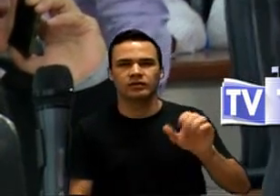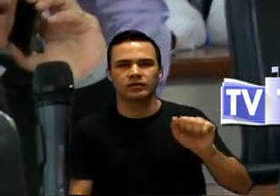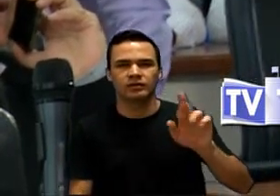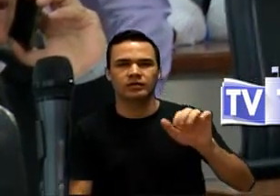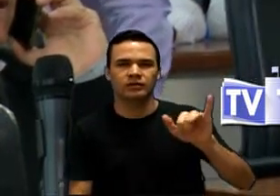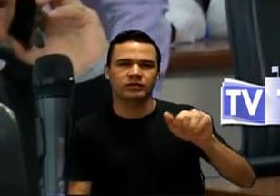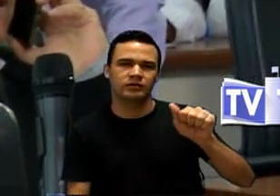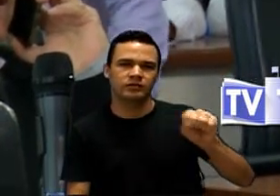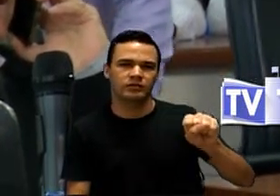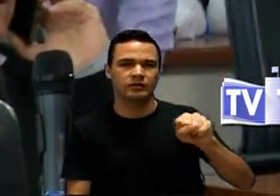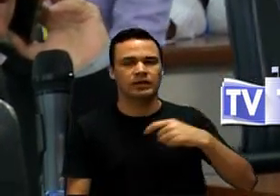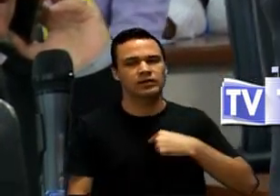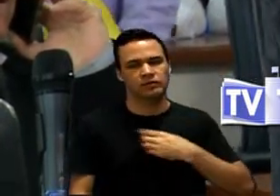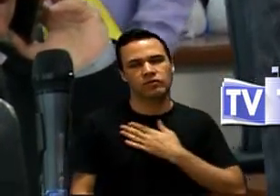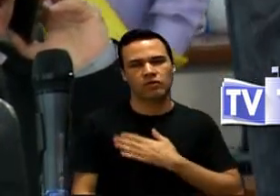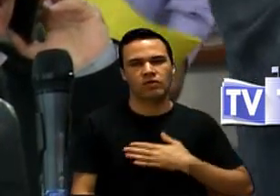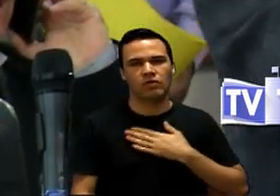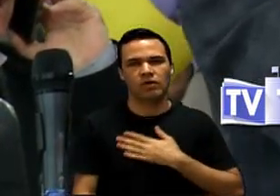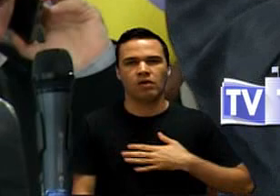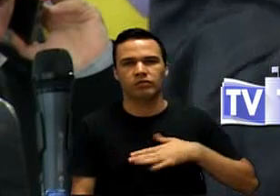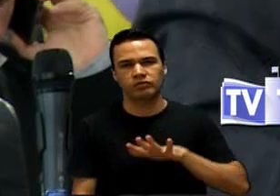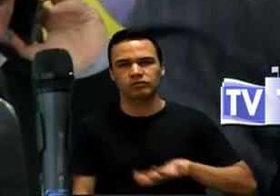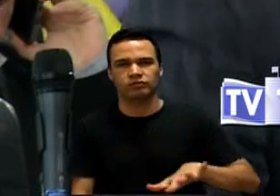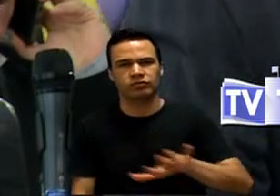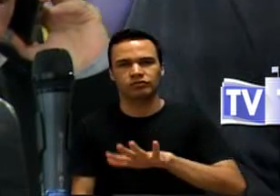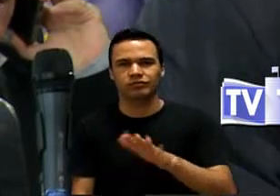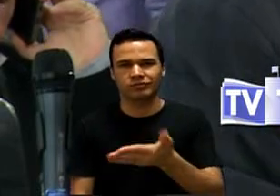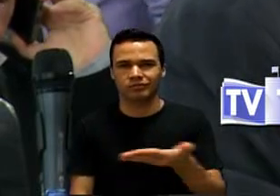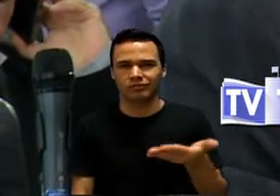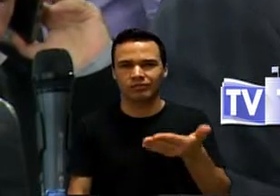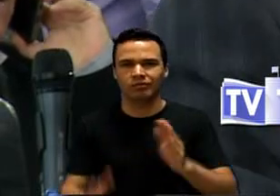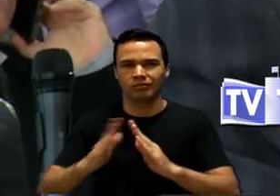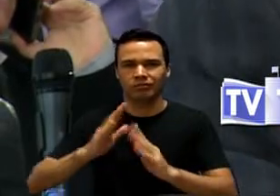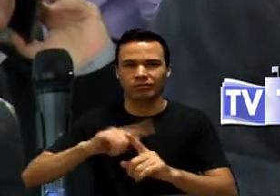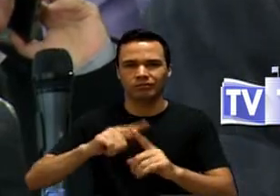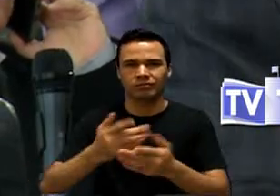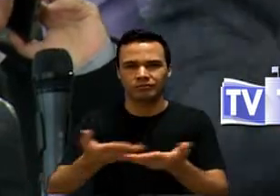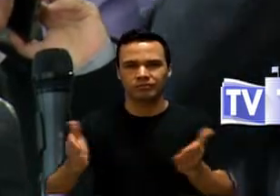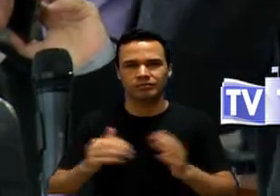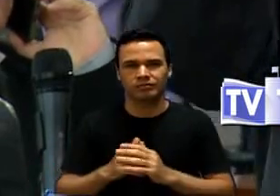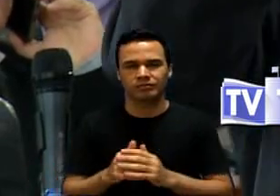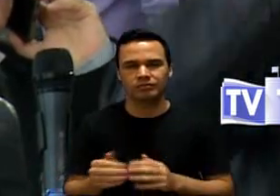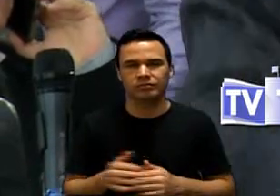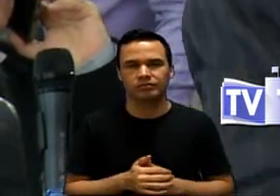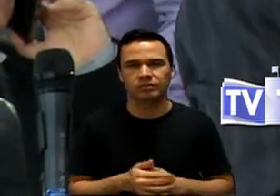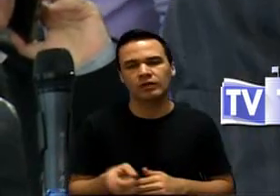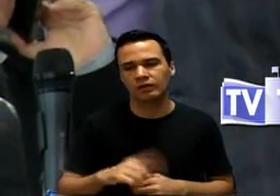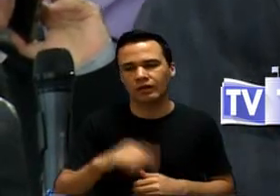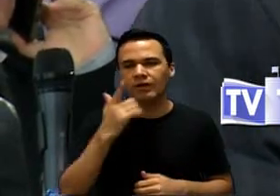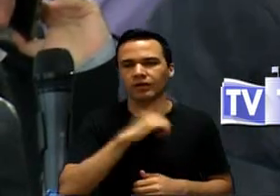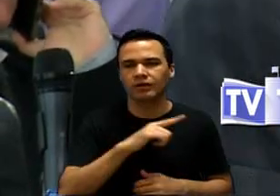tenho o maior respeito com aquela população, com aquele pessoal evangélico. É dessa forma que a gente